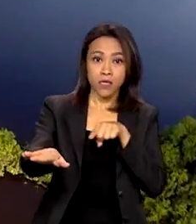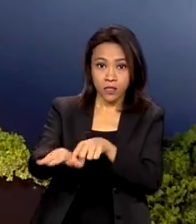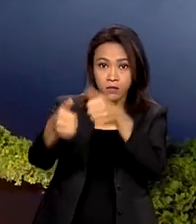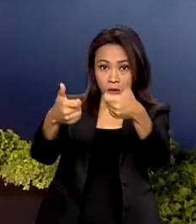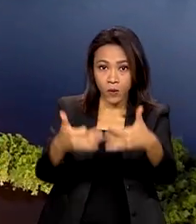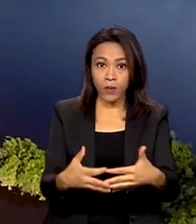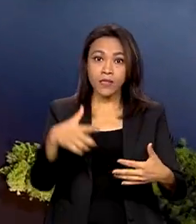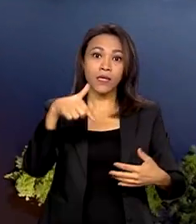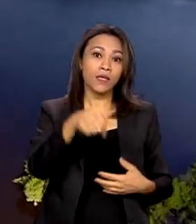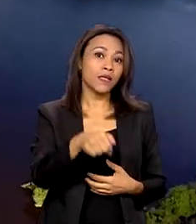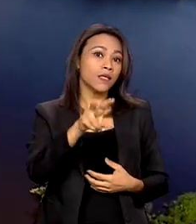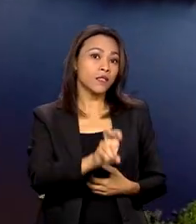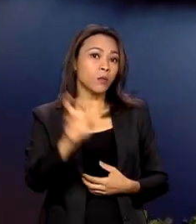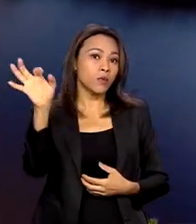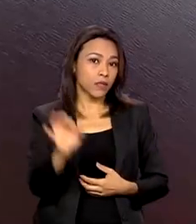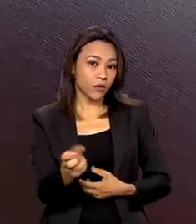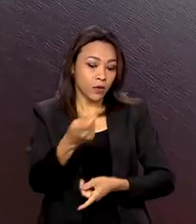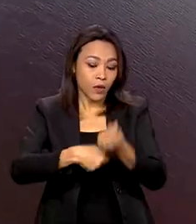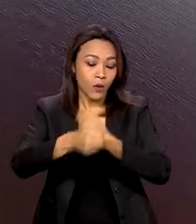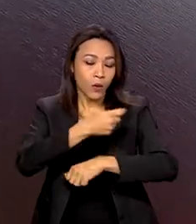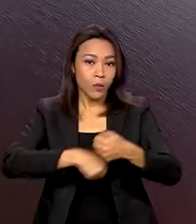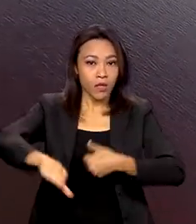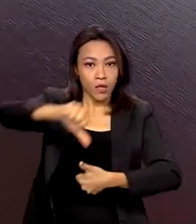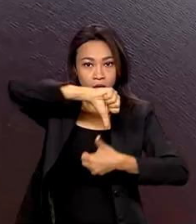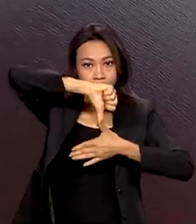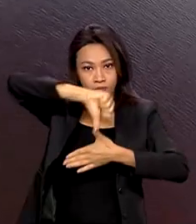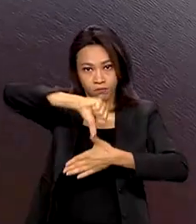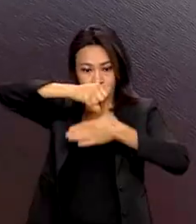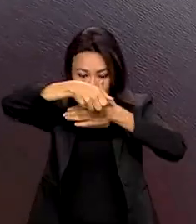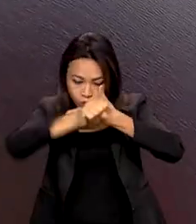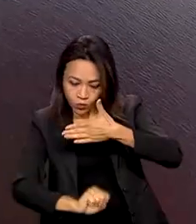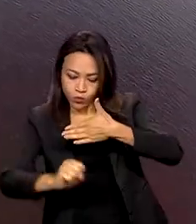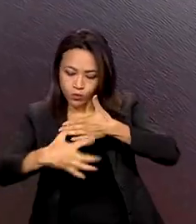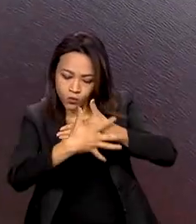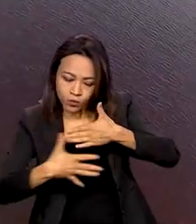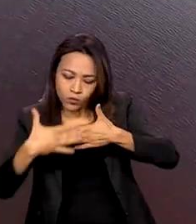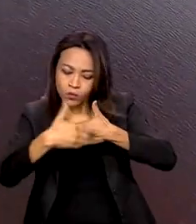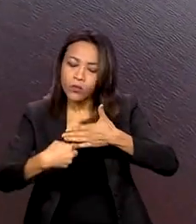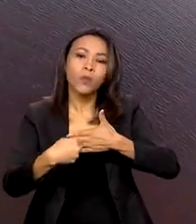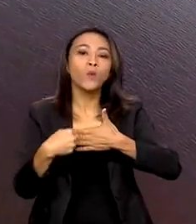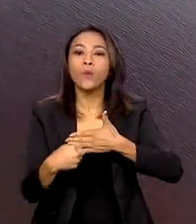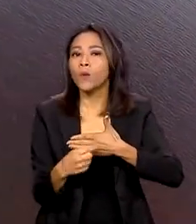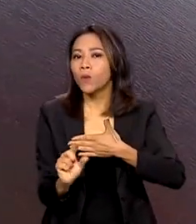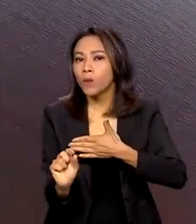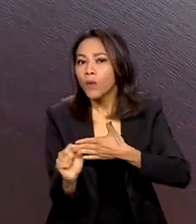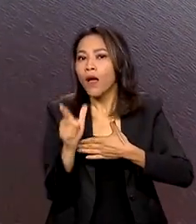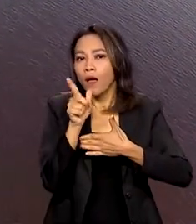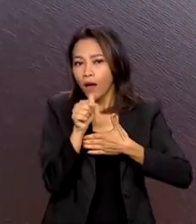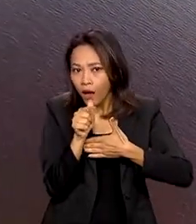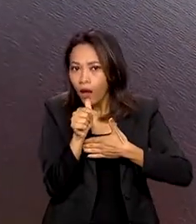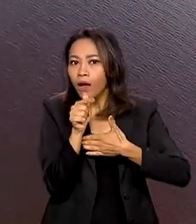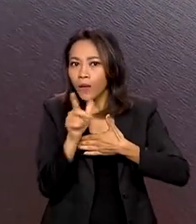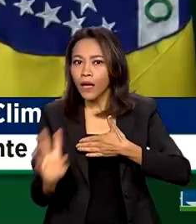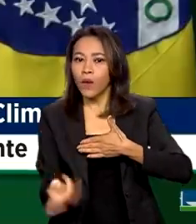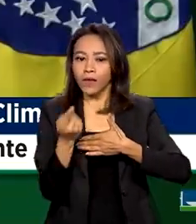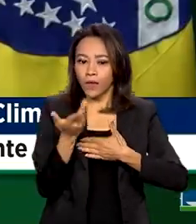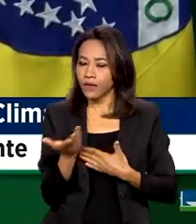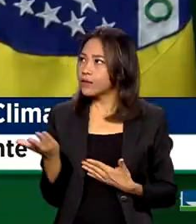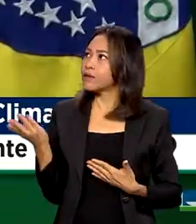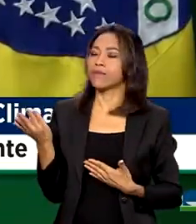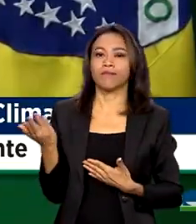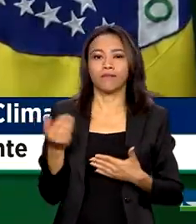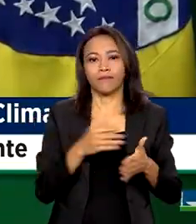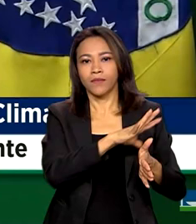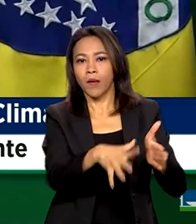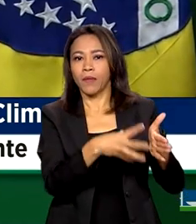da economia da América do Sul está relacionada de alguma maneira a produção de água na Amazônia